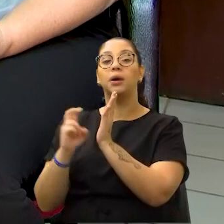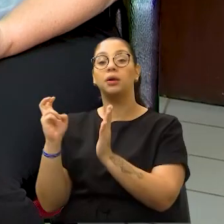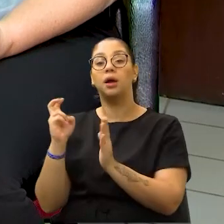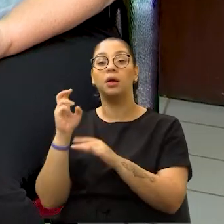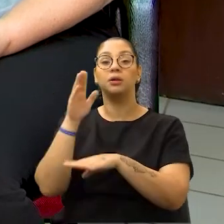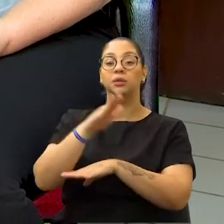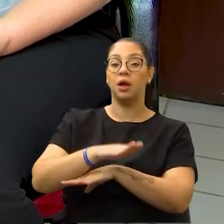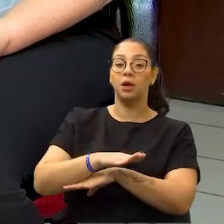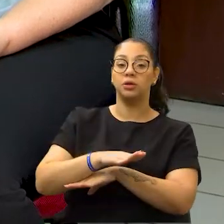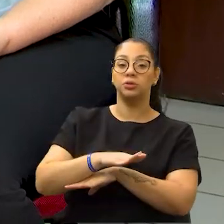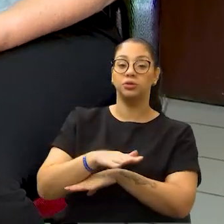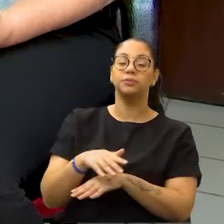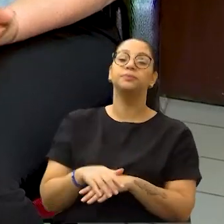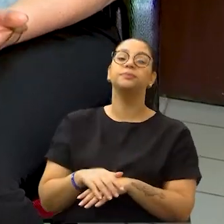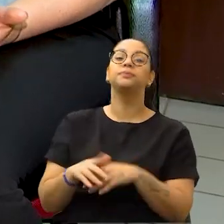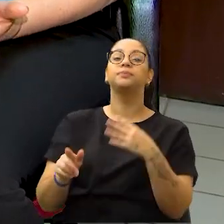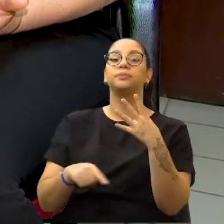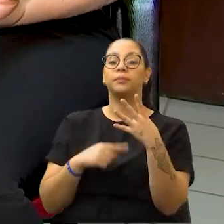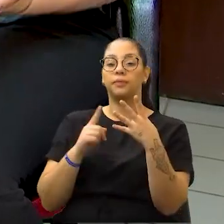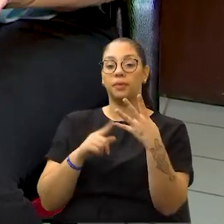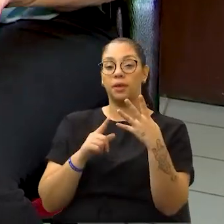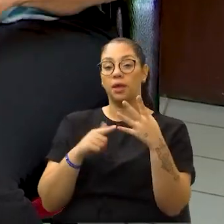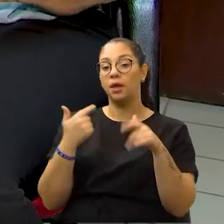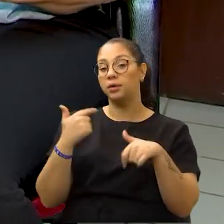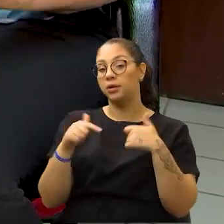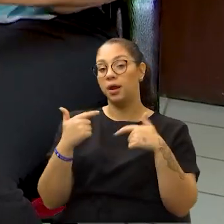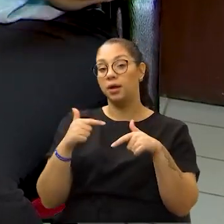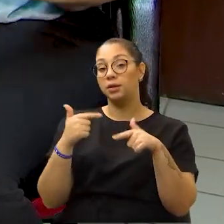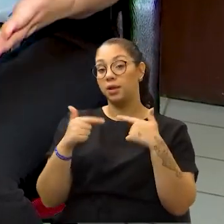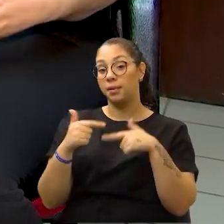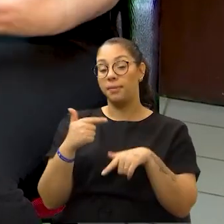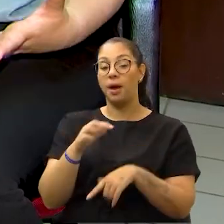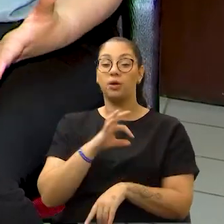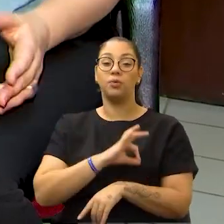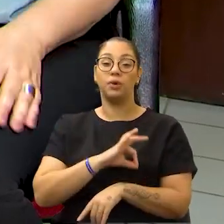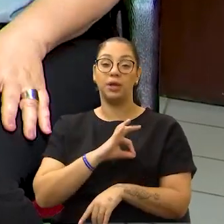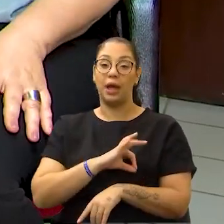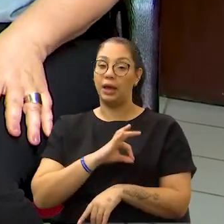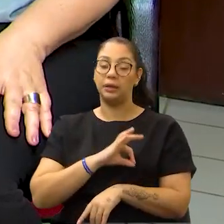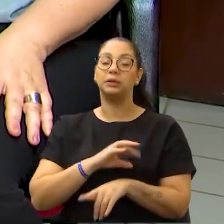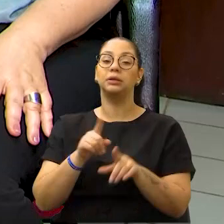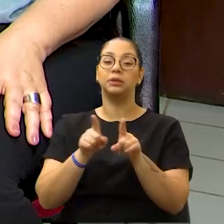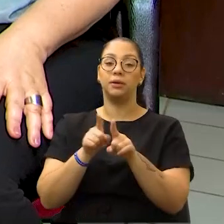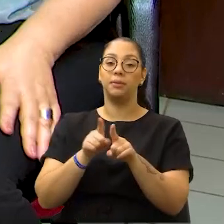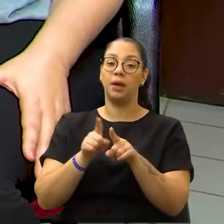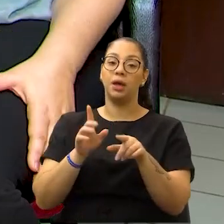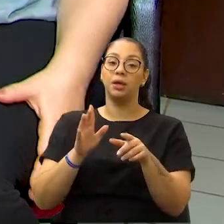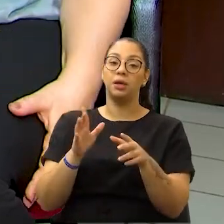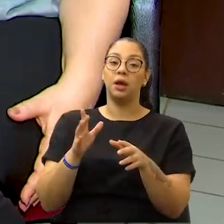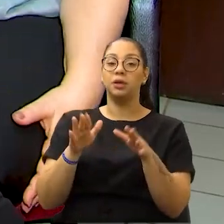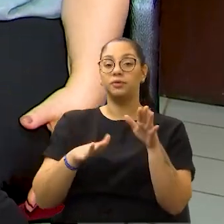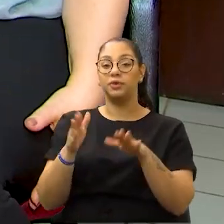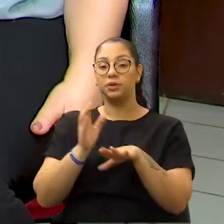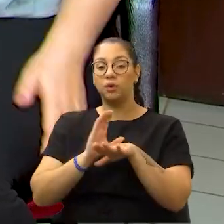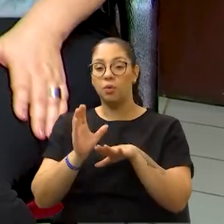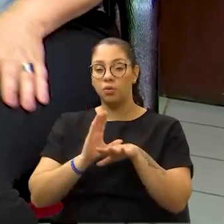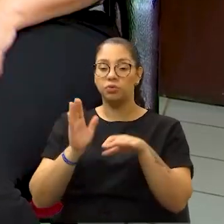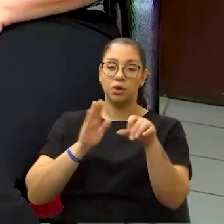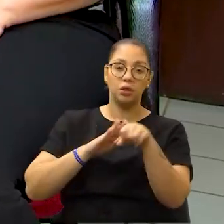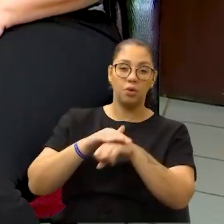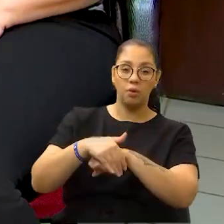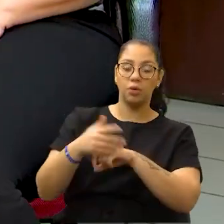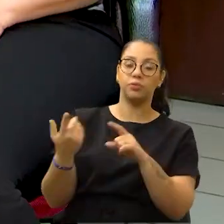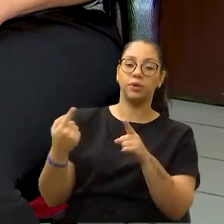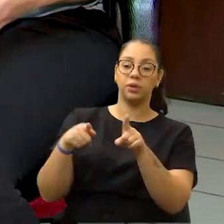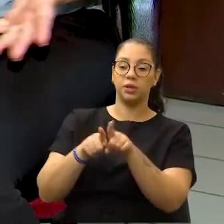tarde. O do trabalho e renda também, horário não comercial, porque às vezes tem cursos à noite, com as parcerias